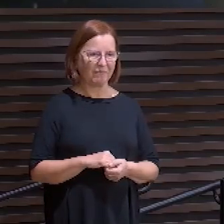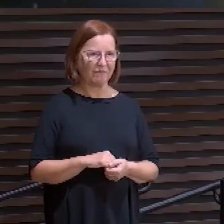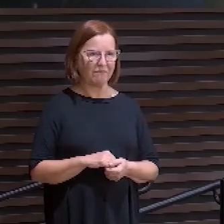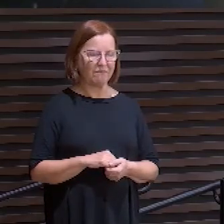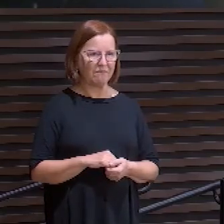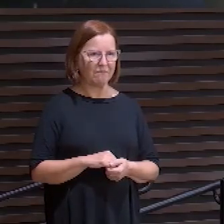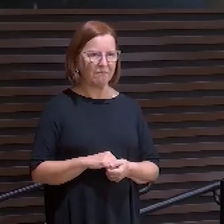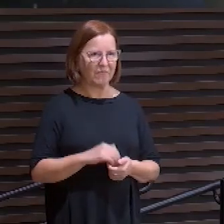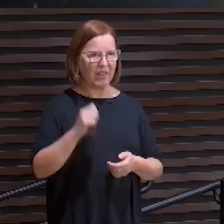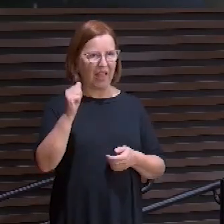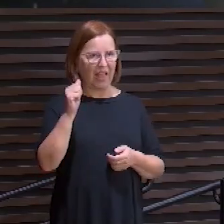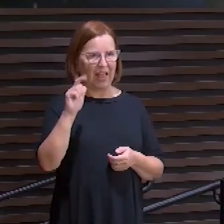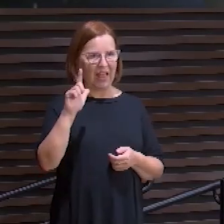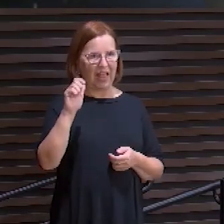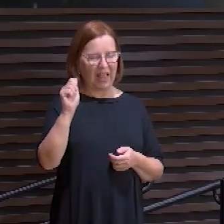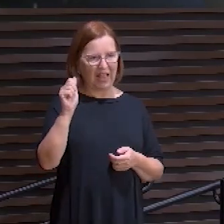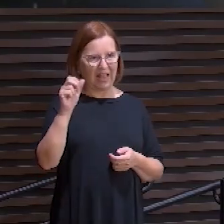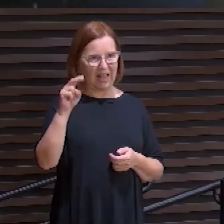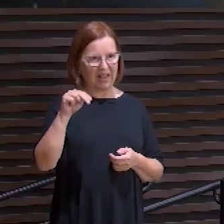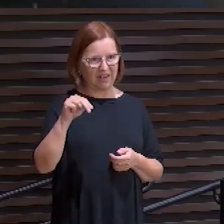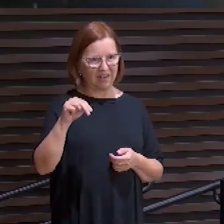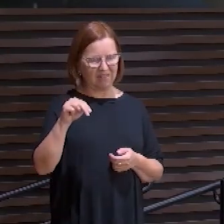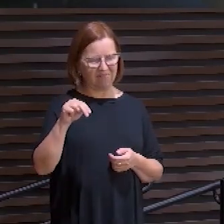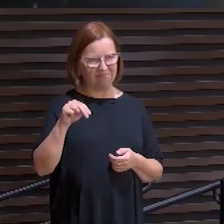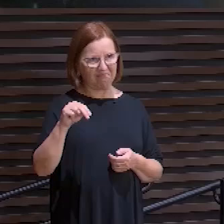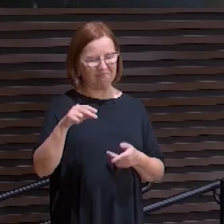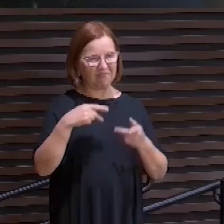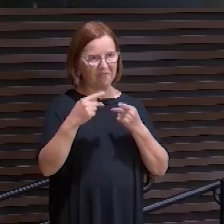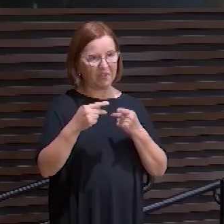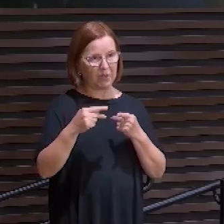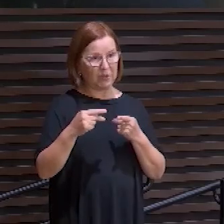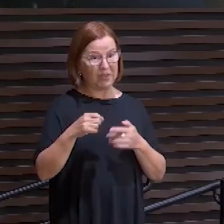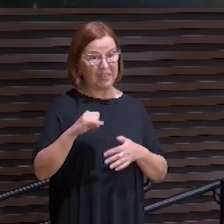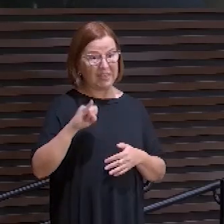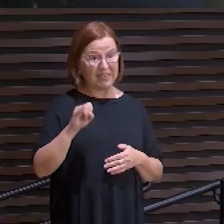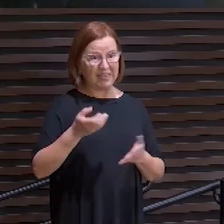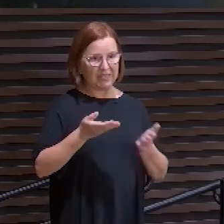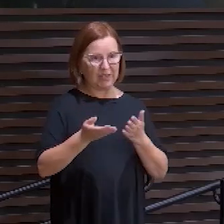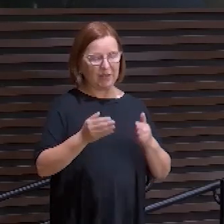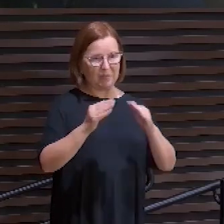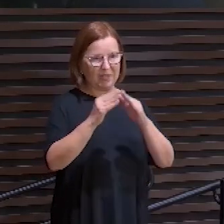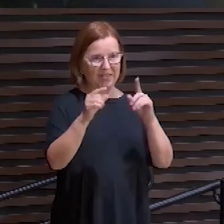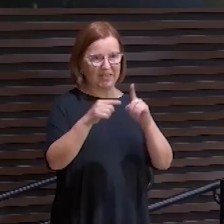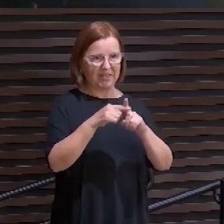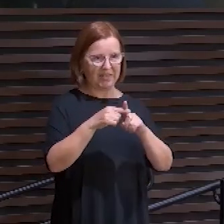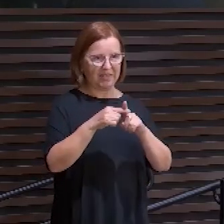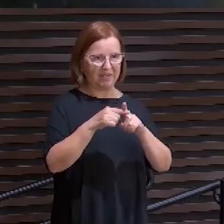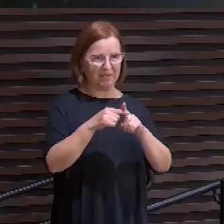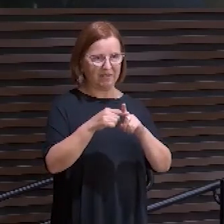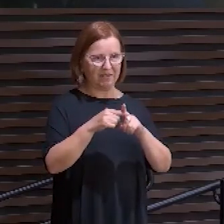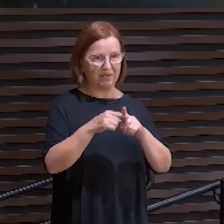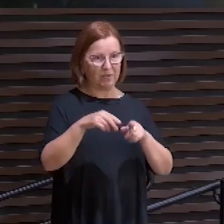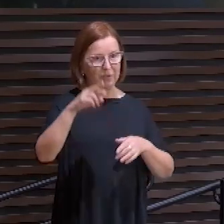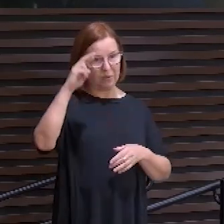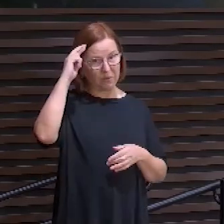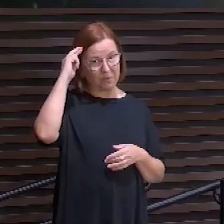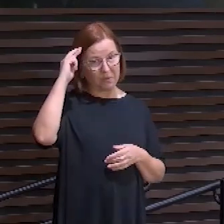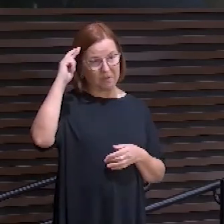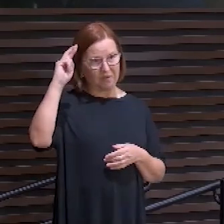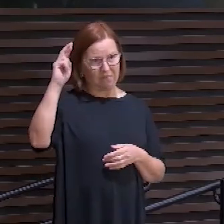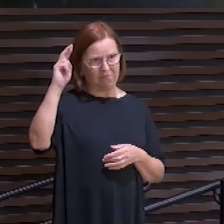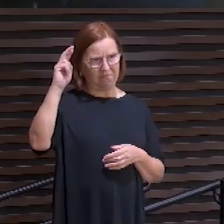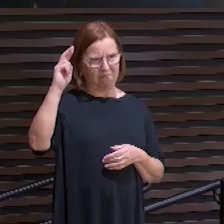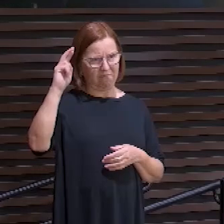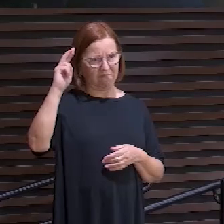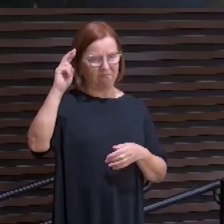Alan Redpath, ele disse o seguinte: se servimos a igreja ou ao Senhor à custa do